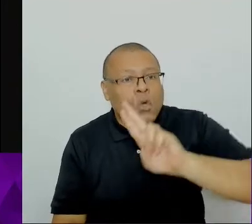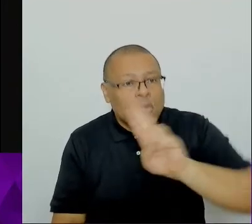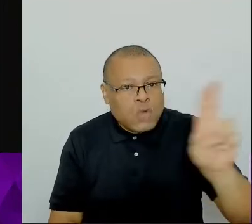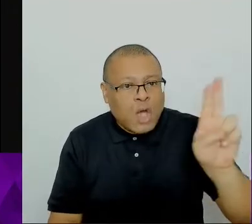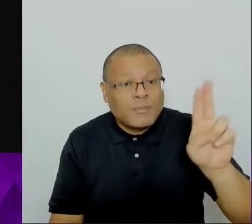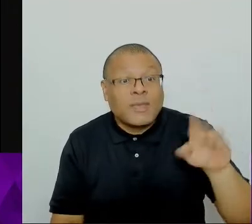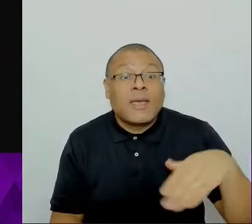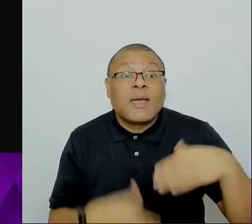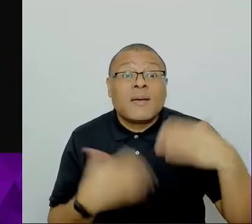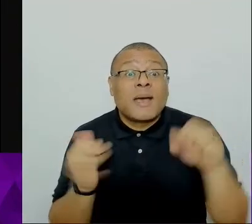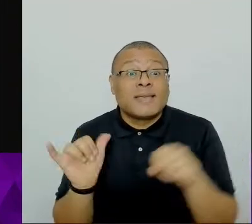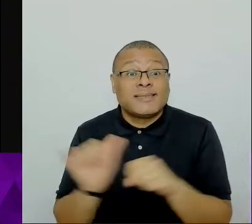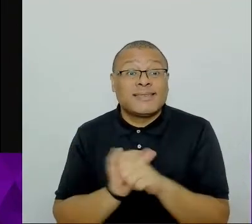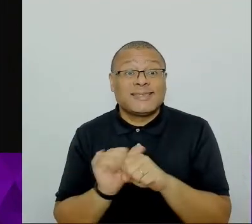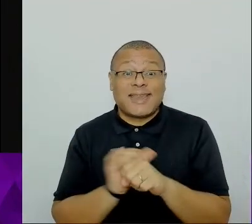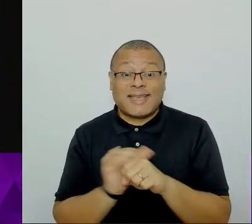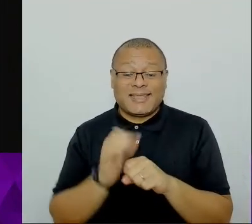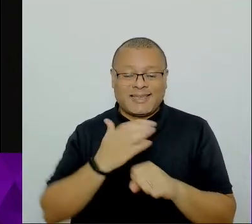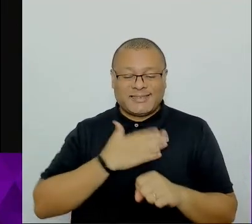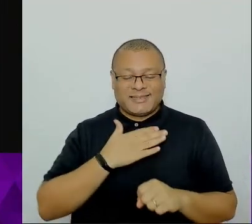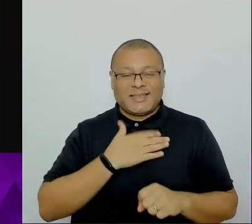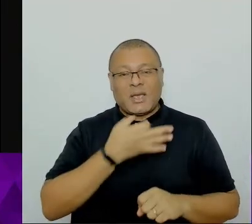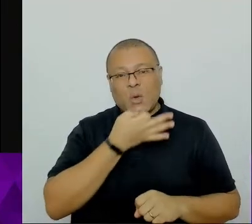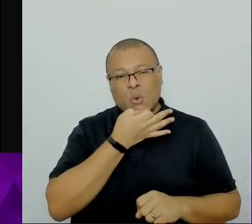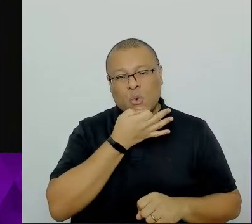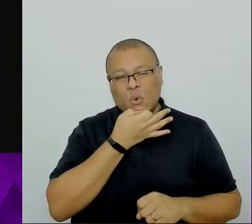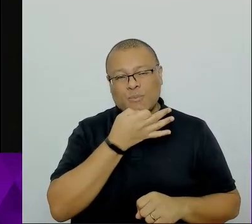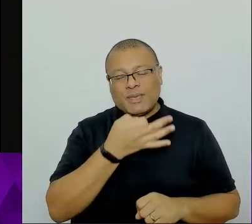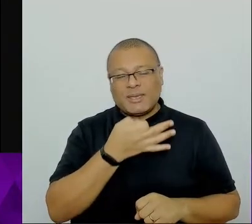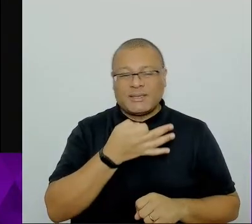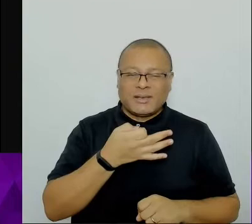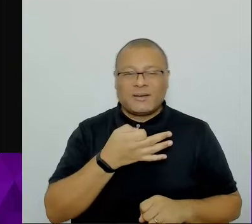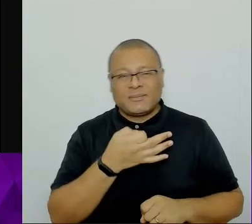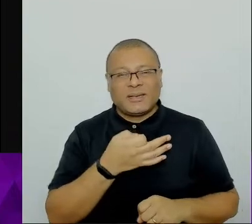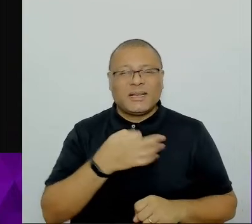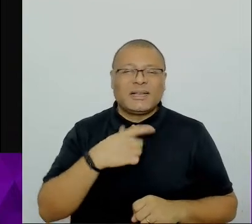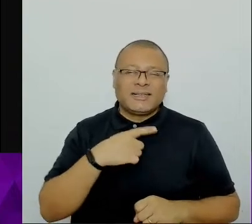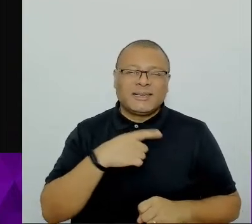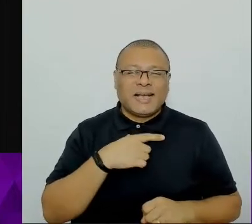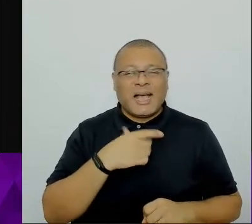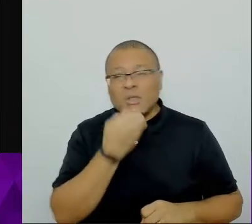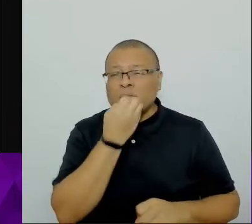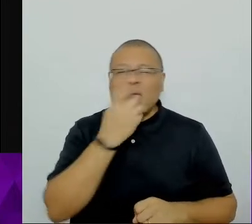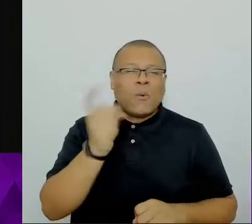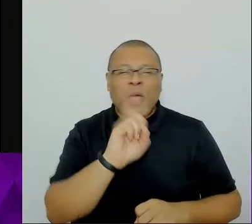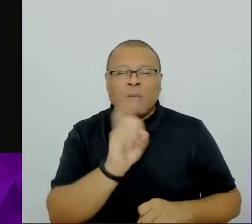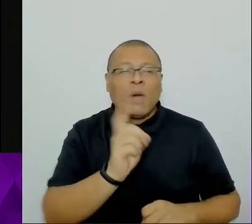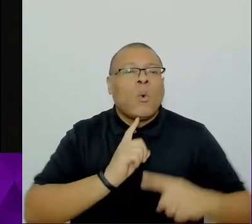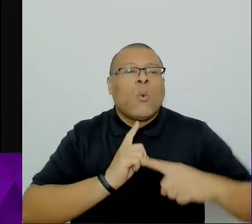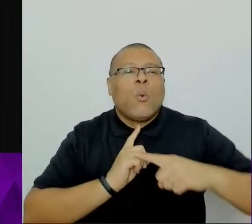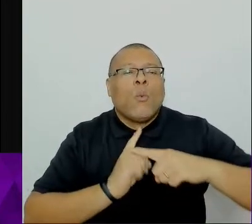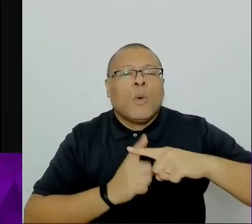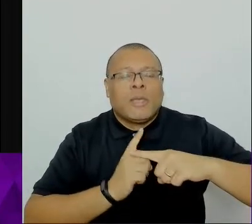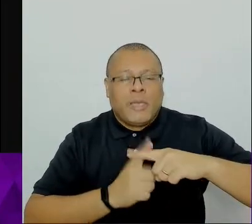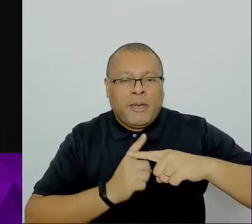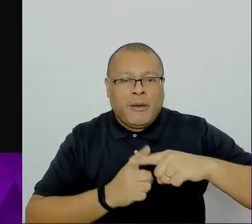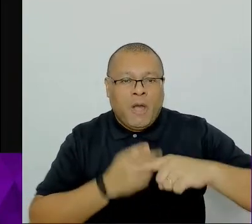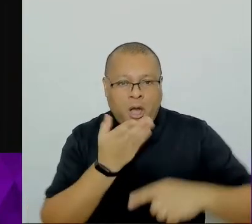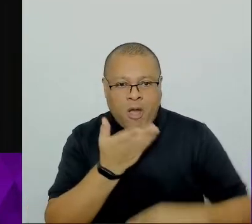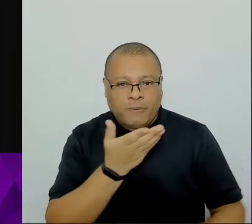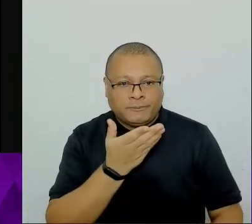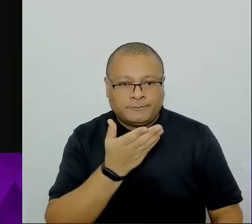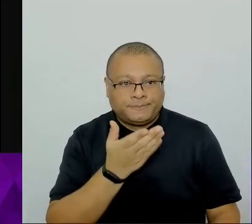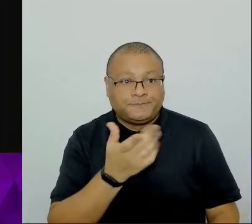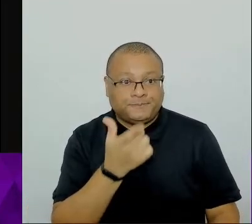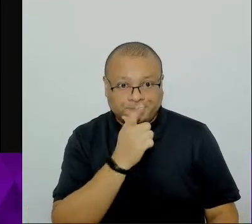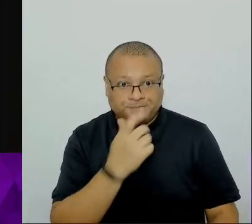essa estratégia, na minha opinião, tem um conjunto de desvantagens. Por exemplo, desse modo aqui, a gente que está construindo